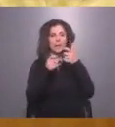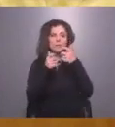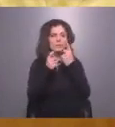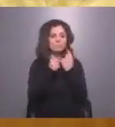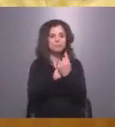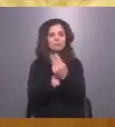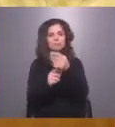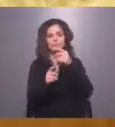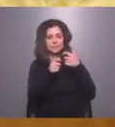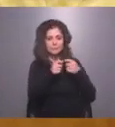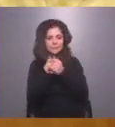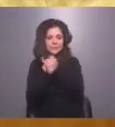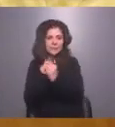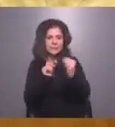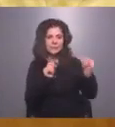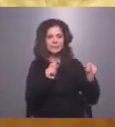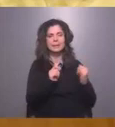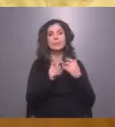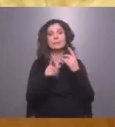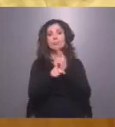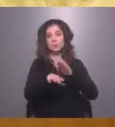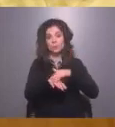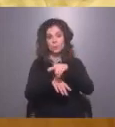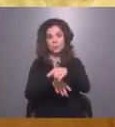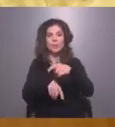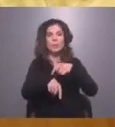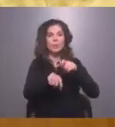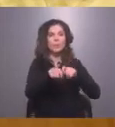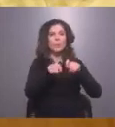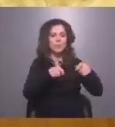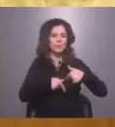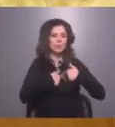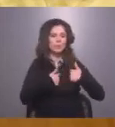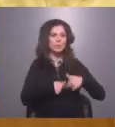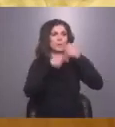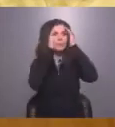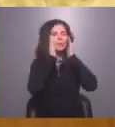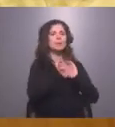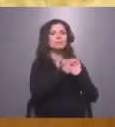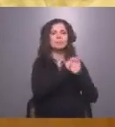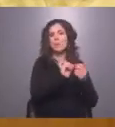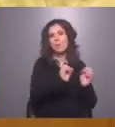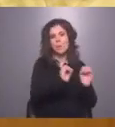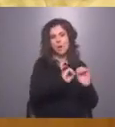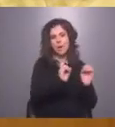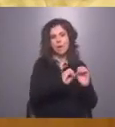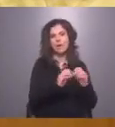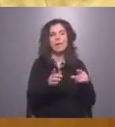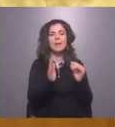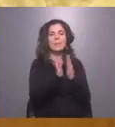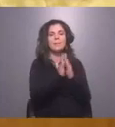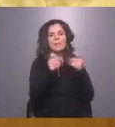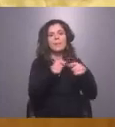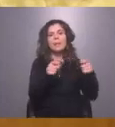de oração. Por esse motivo, não haverá a hora de reparação ao Imaculado Coração de Maria na Capelinha das